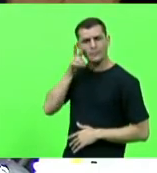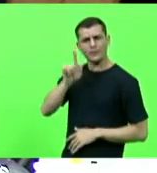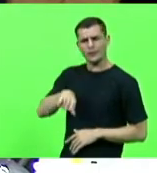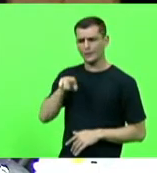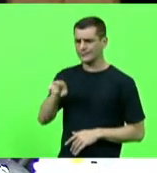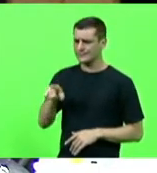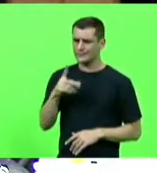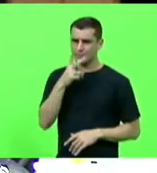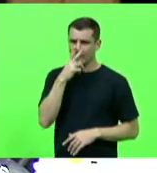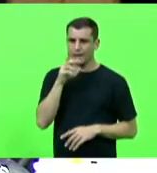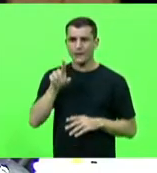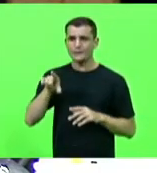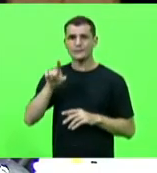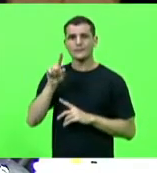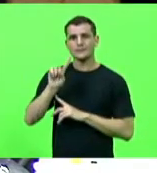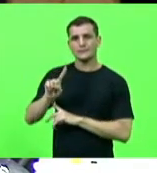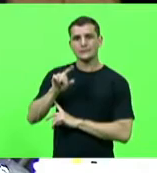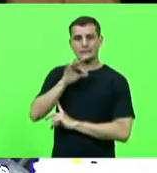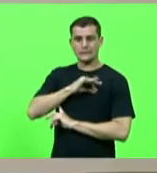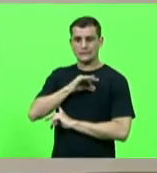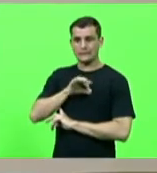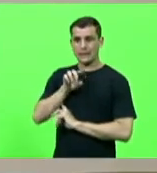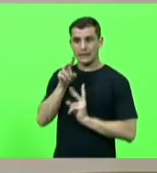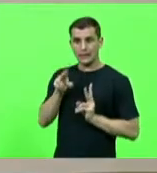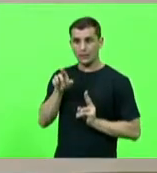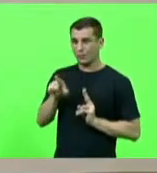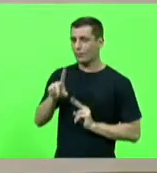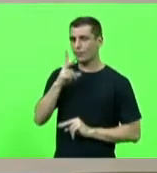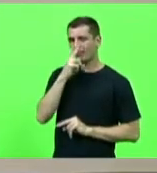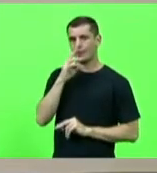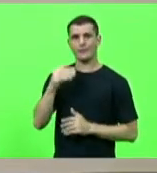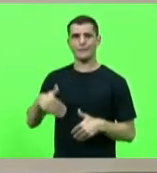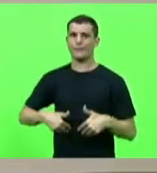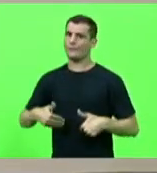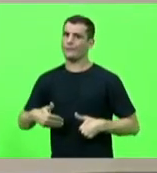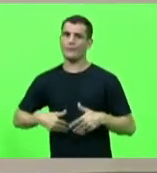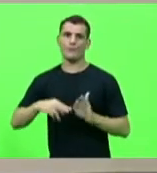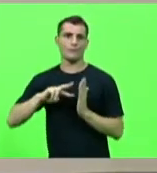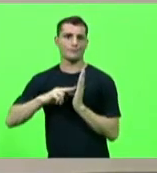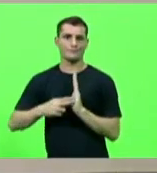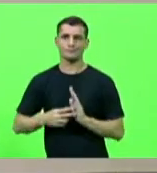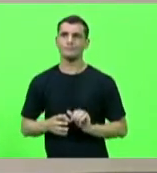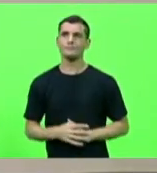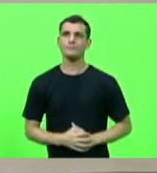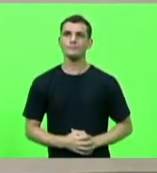do trabalhador. Obrigado. Obrigado, senhor presidente. Deputado Márcio, pela ordem, deputado João Amin.